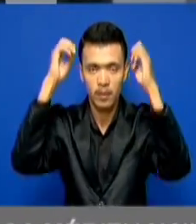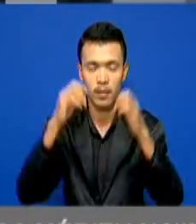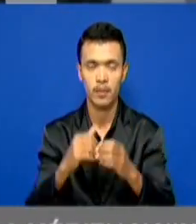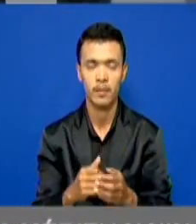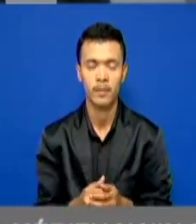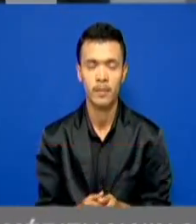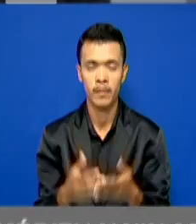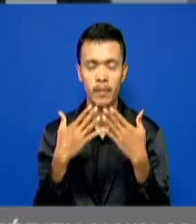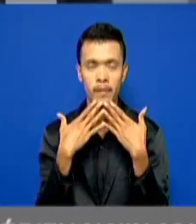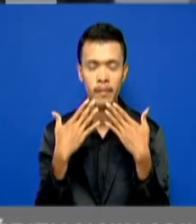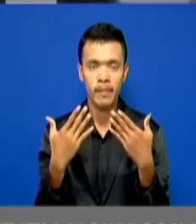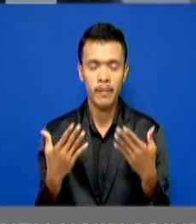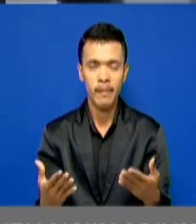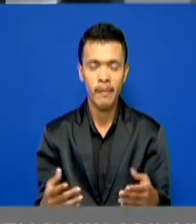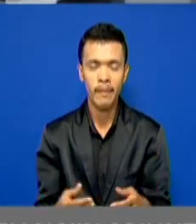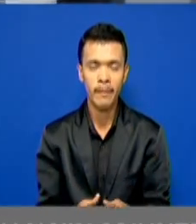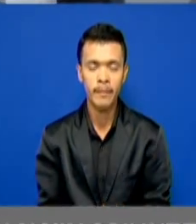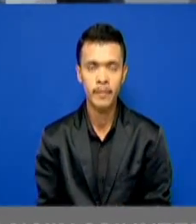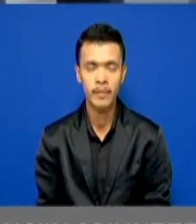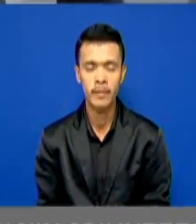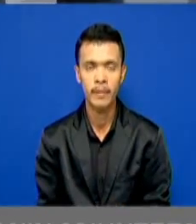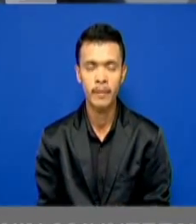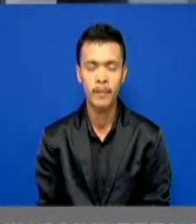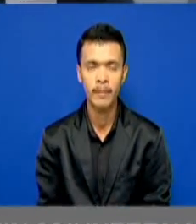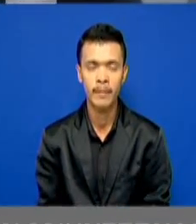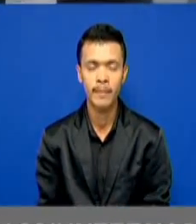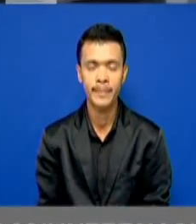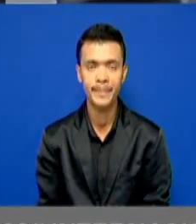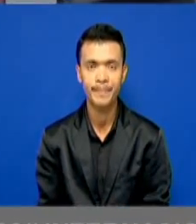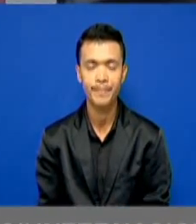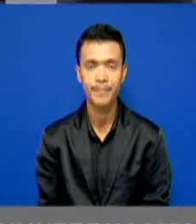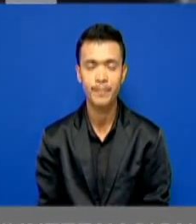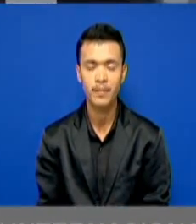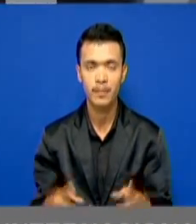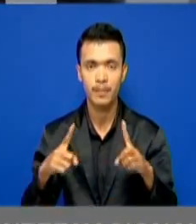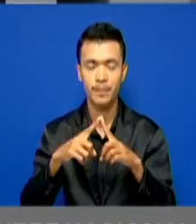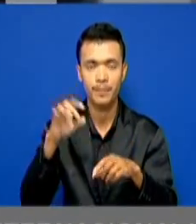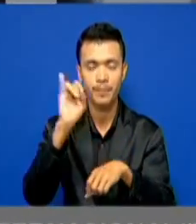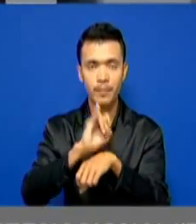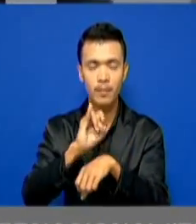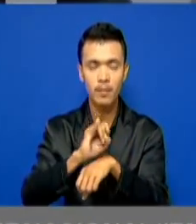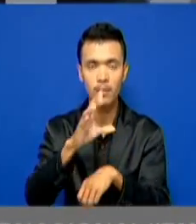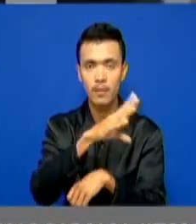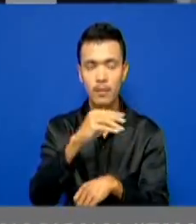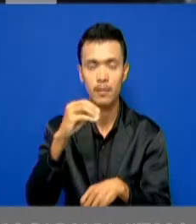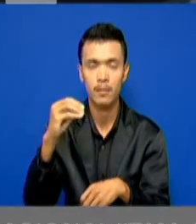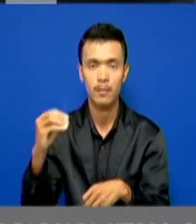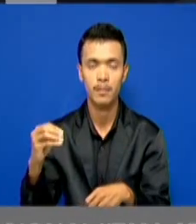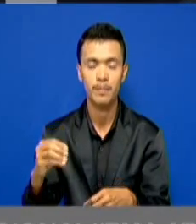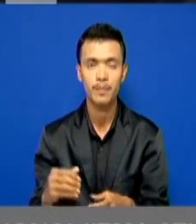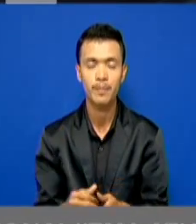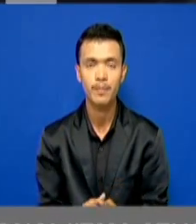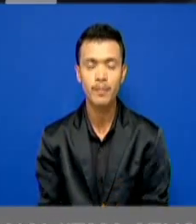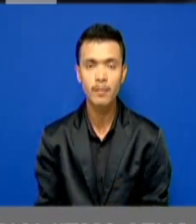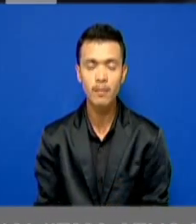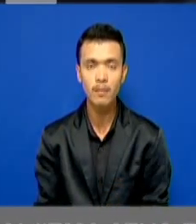E agradeço para pela gratificação, para a afirmação que a Igreja fizemos durante este